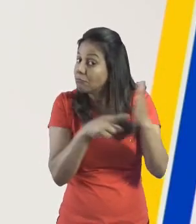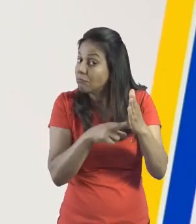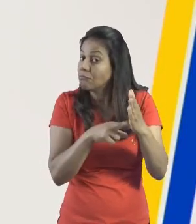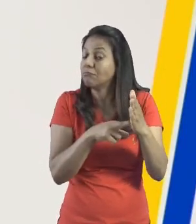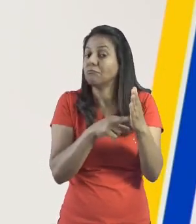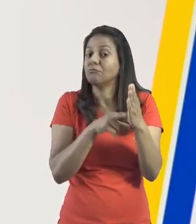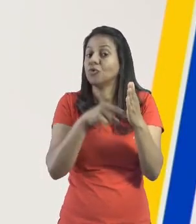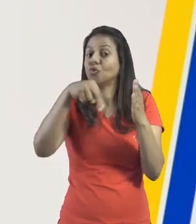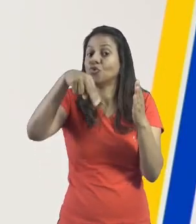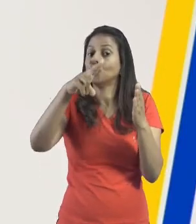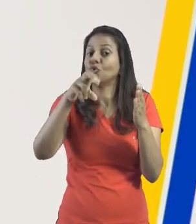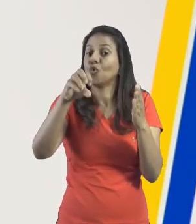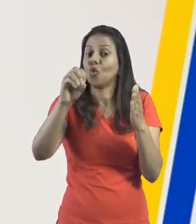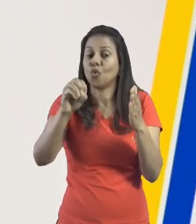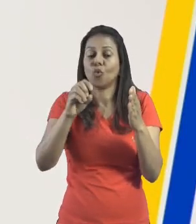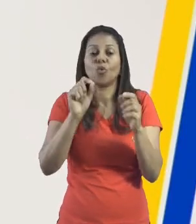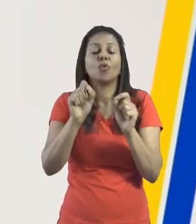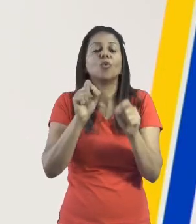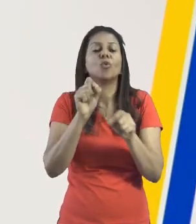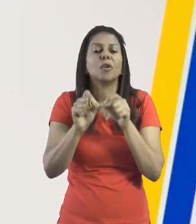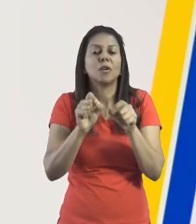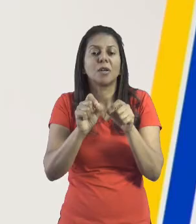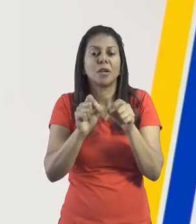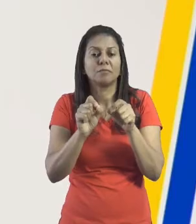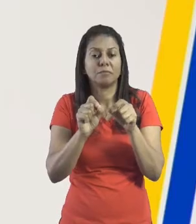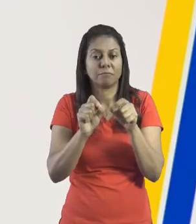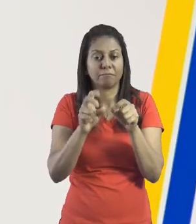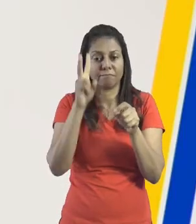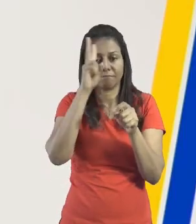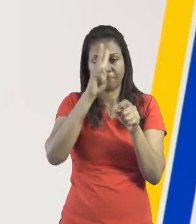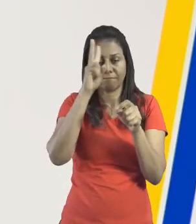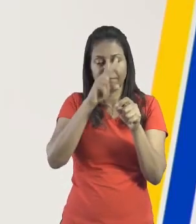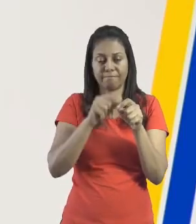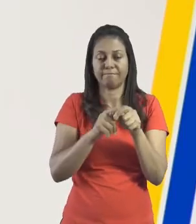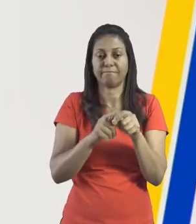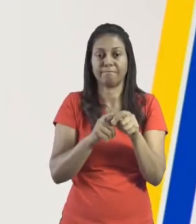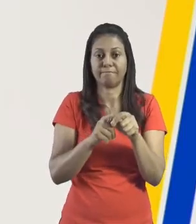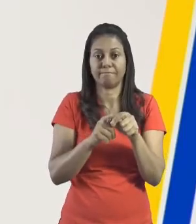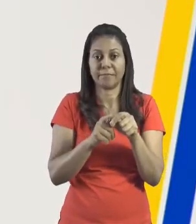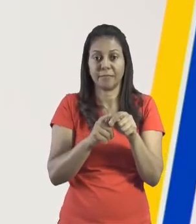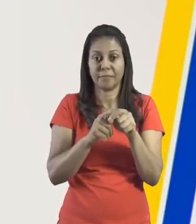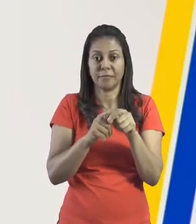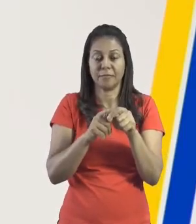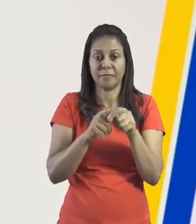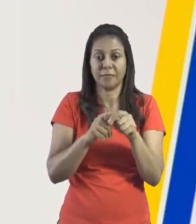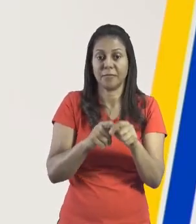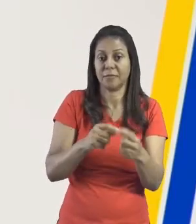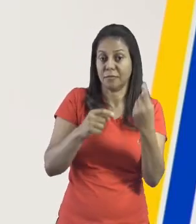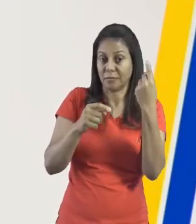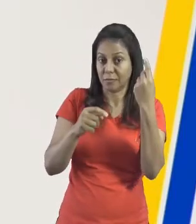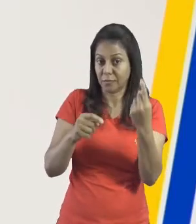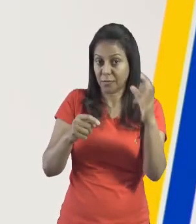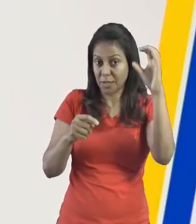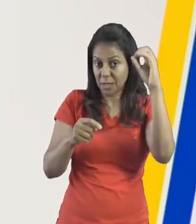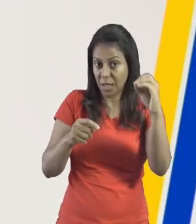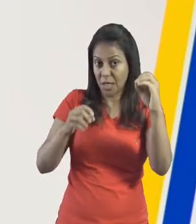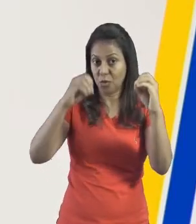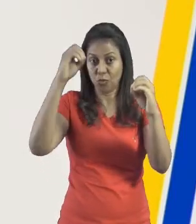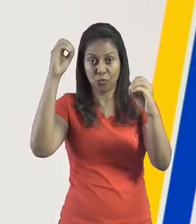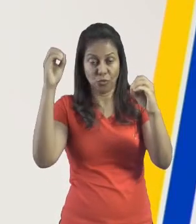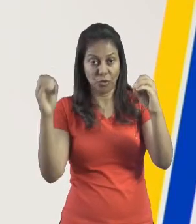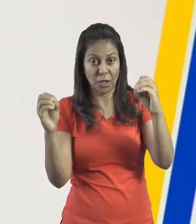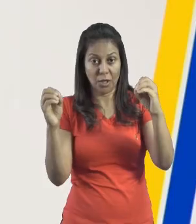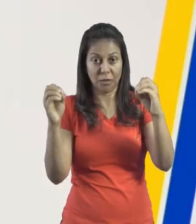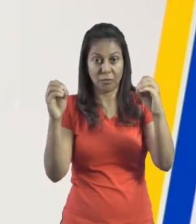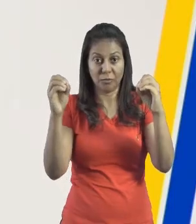produto nulo. Ou seja, só para relembrar, eu coloquei aqui, se nós temos um produto que é igual a zero, como é o caso